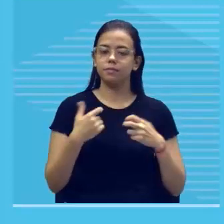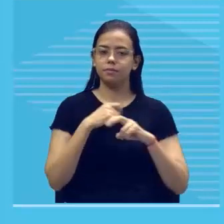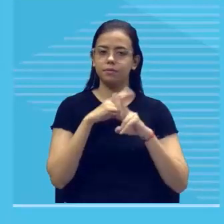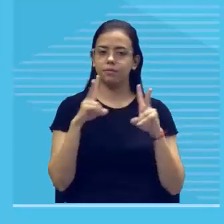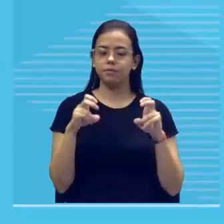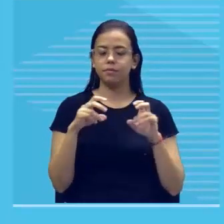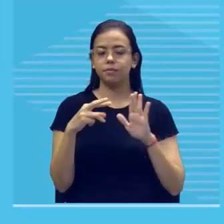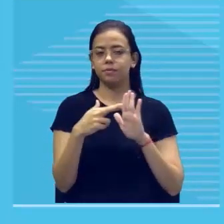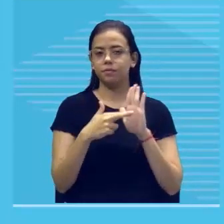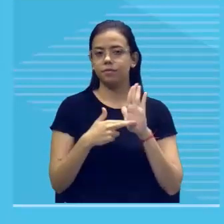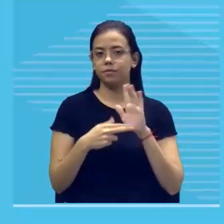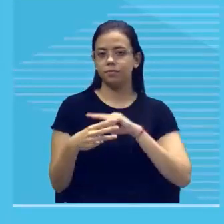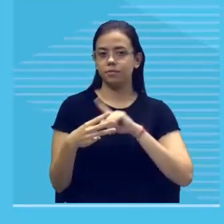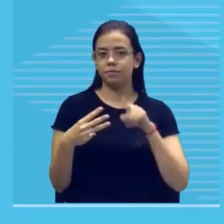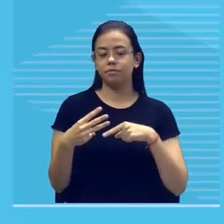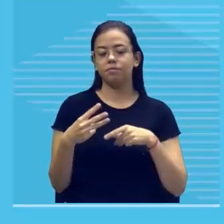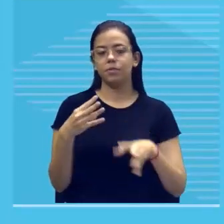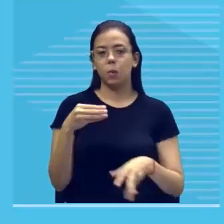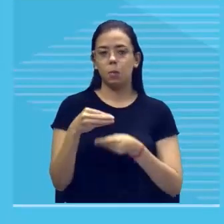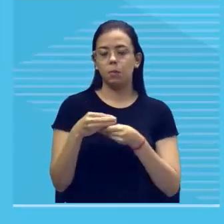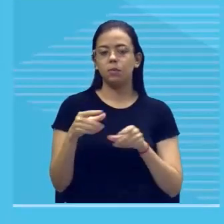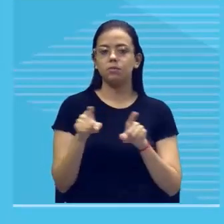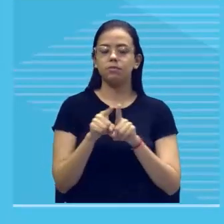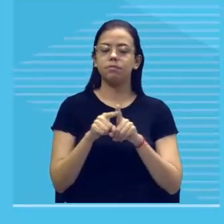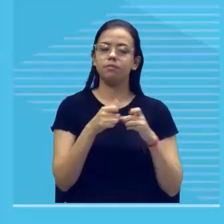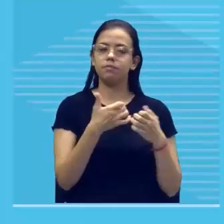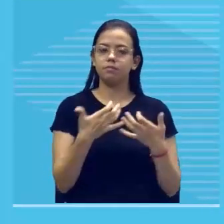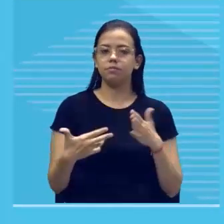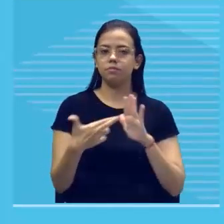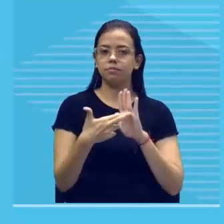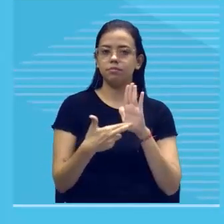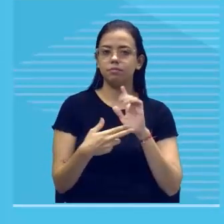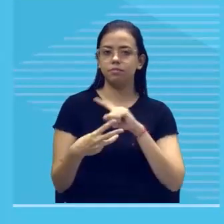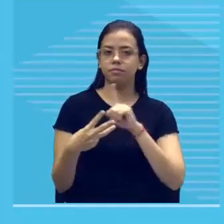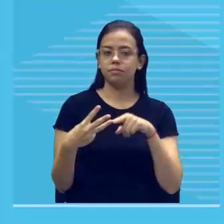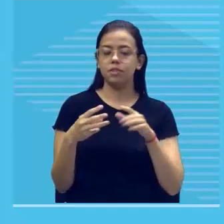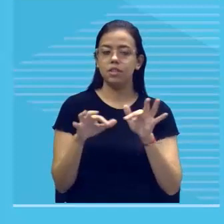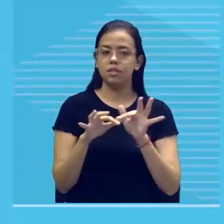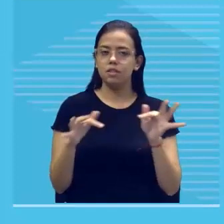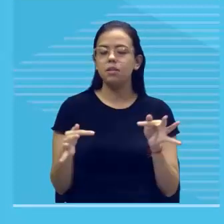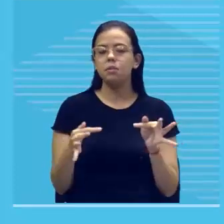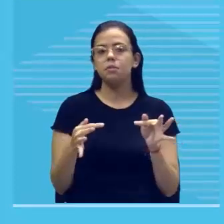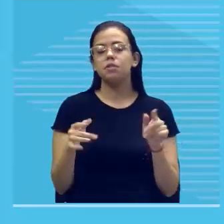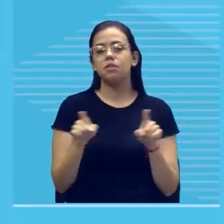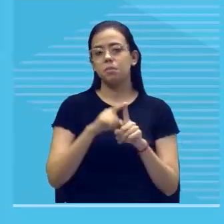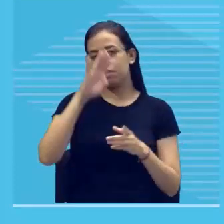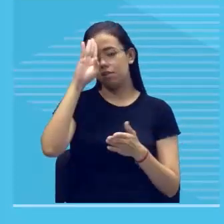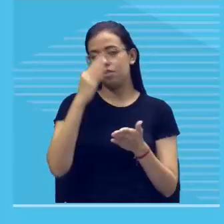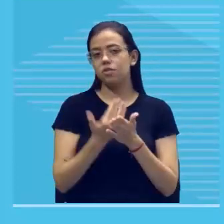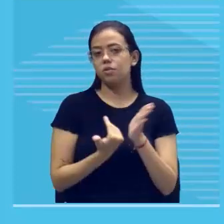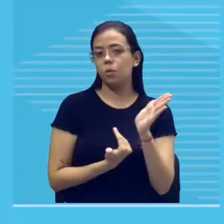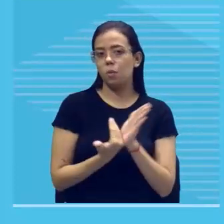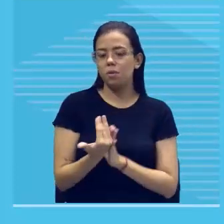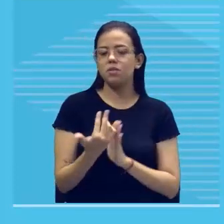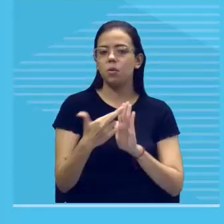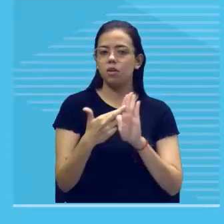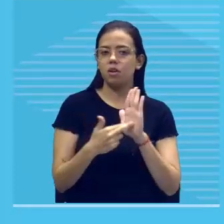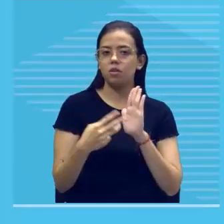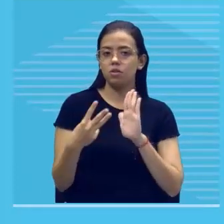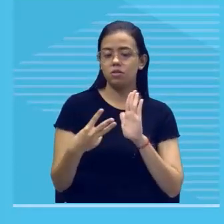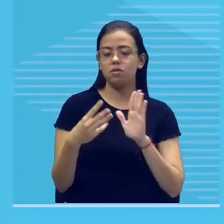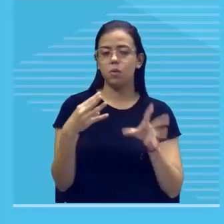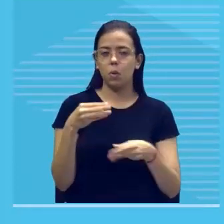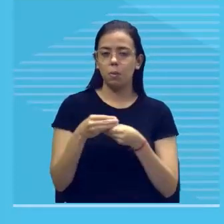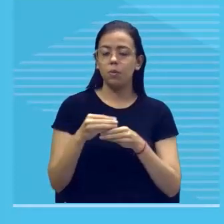regra de três composta né a gente falou de regra de três simples e acredito que a gente iniciou a parte de regra de três